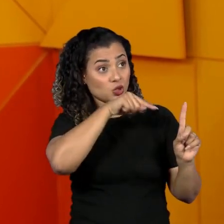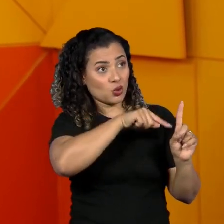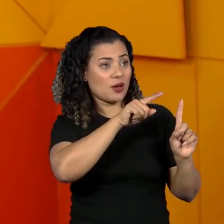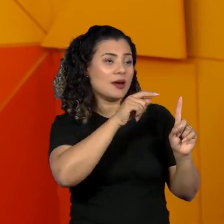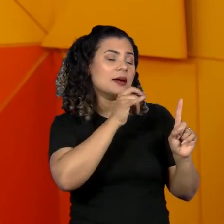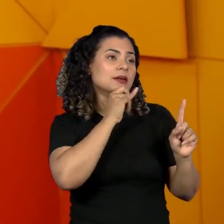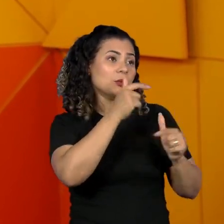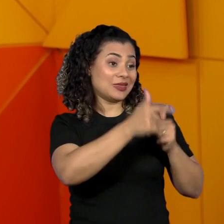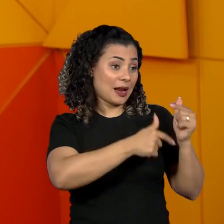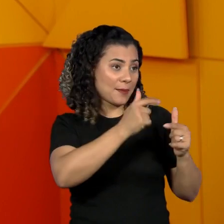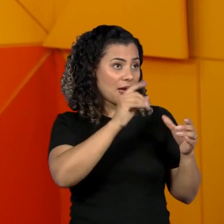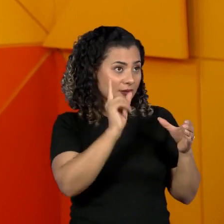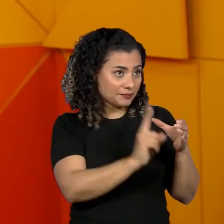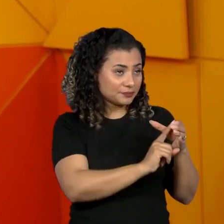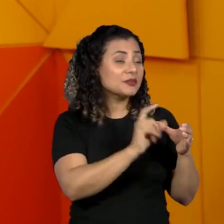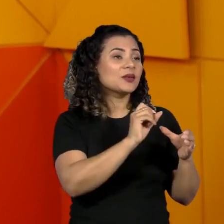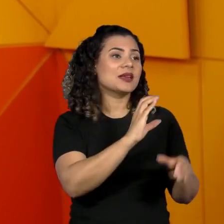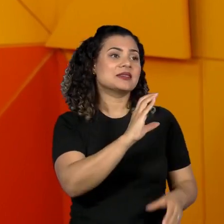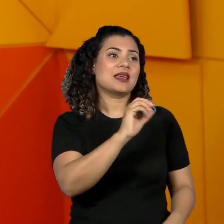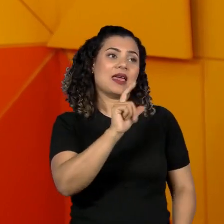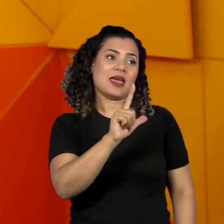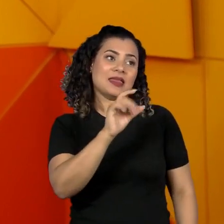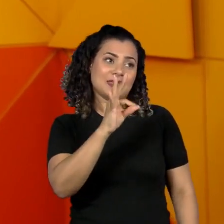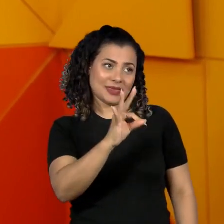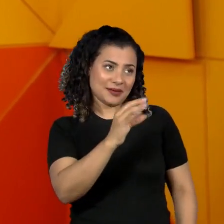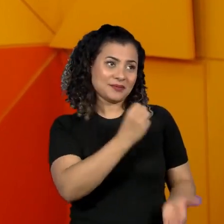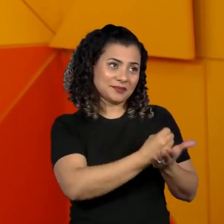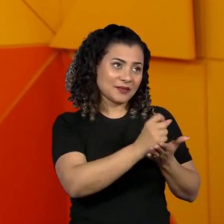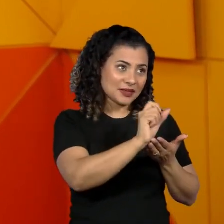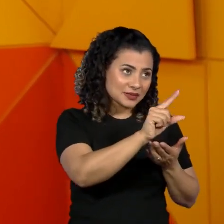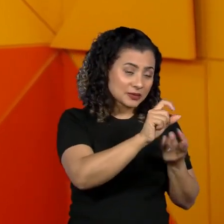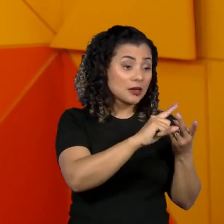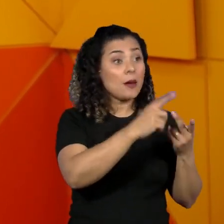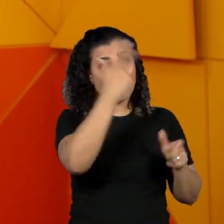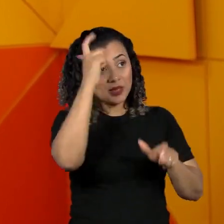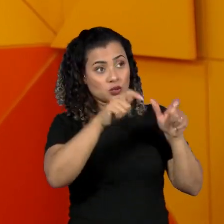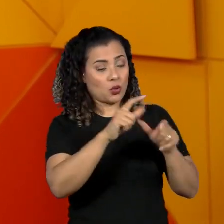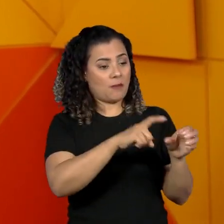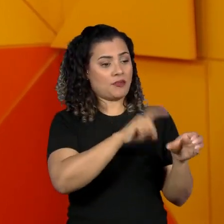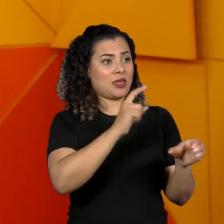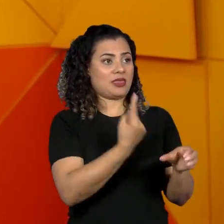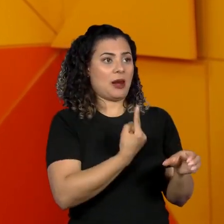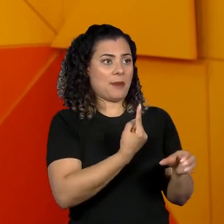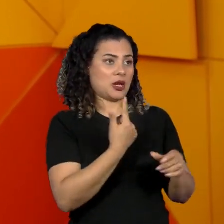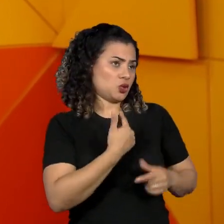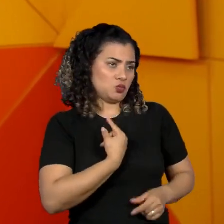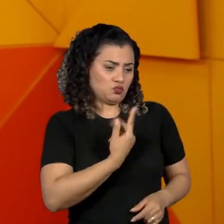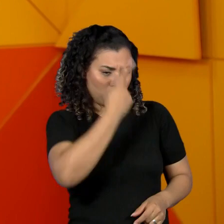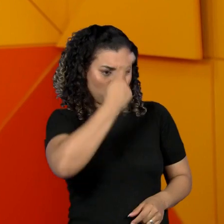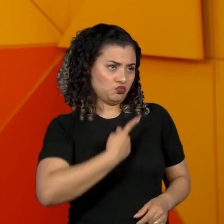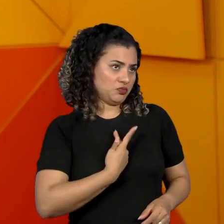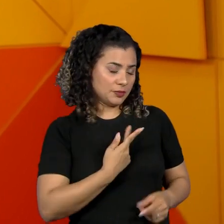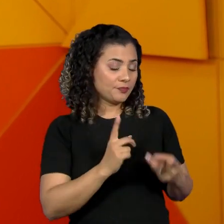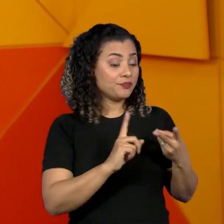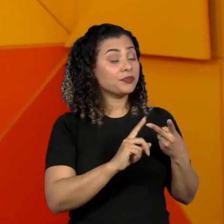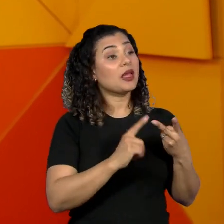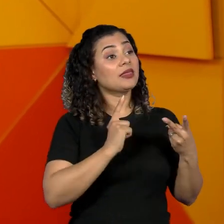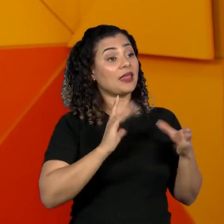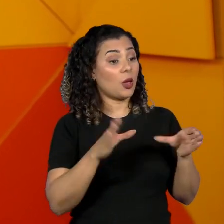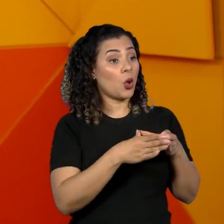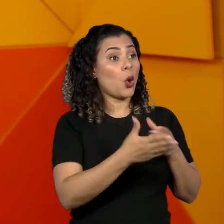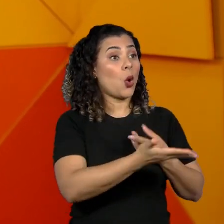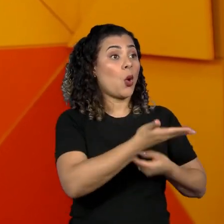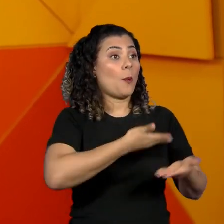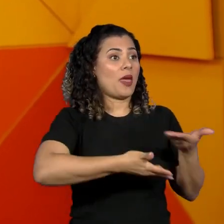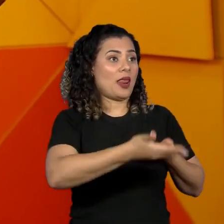tem o trabalhador que ele é CLT, a gente tem o trabalhador que é autônomo e a gente tem esse trabalhador da